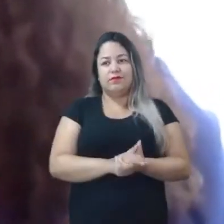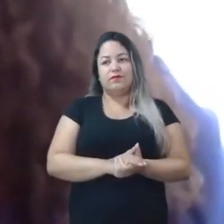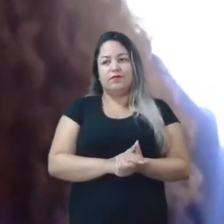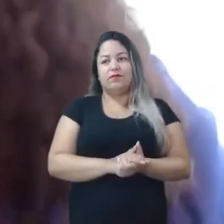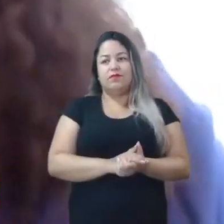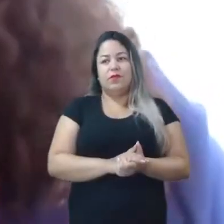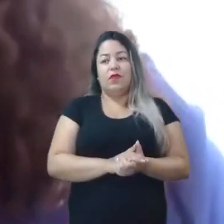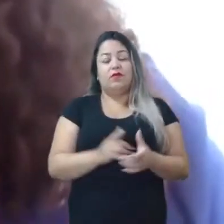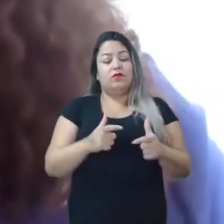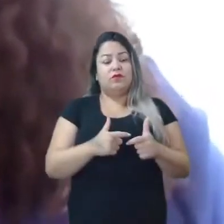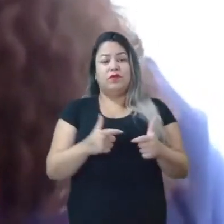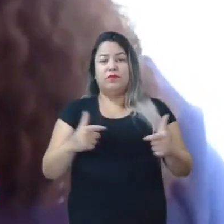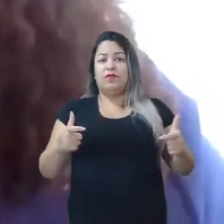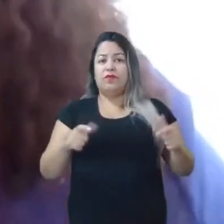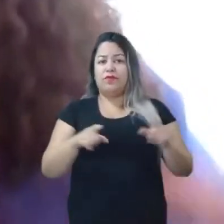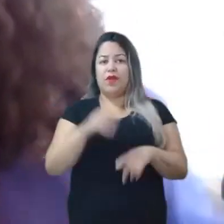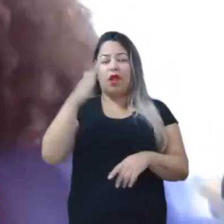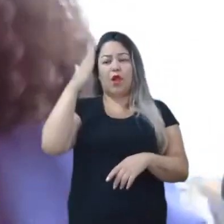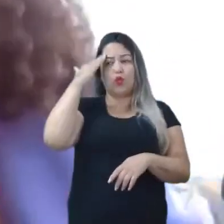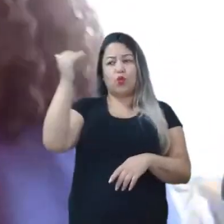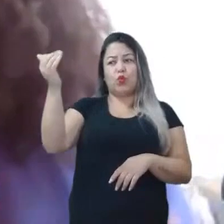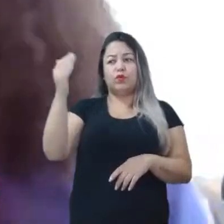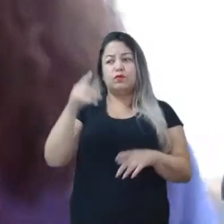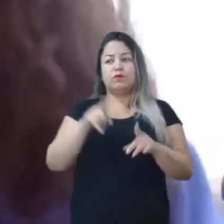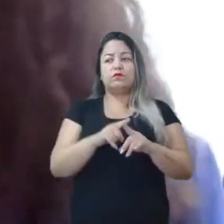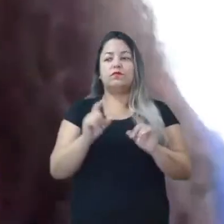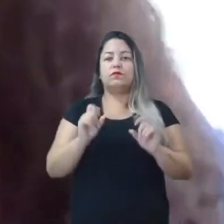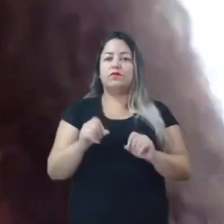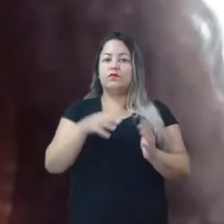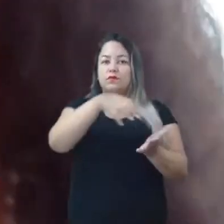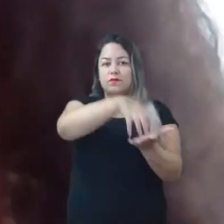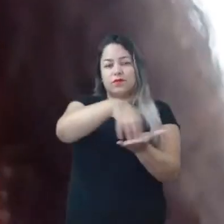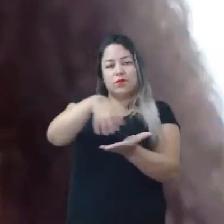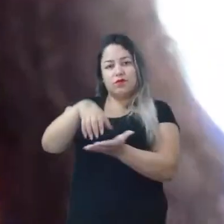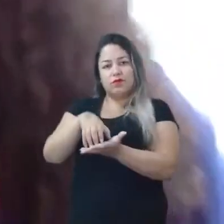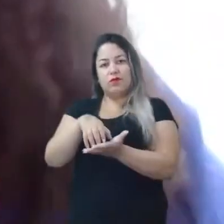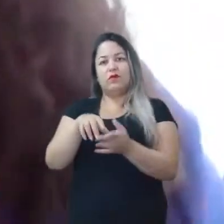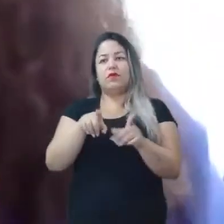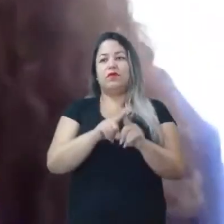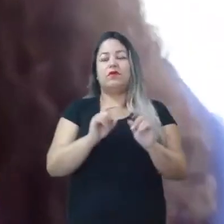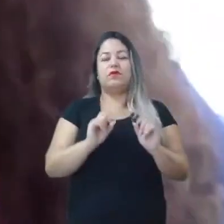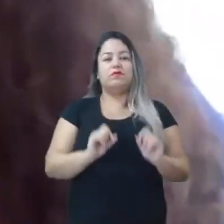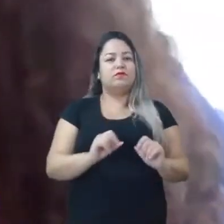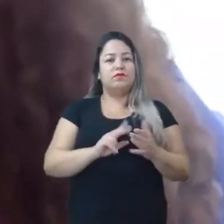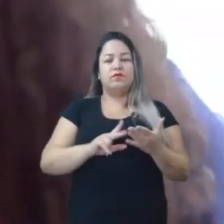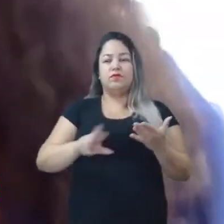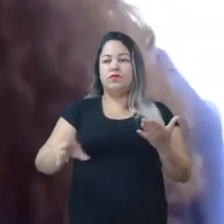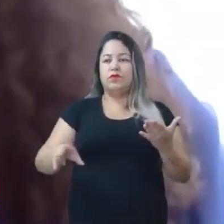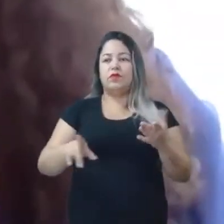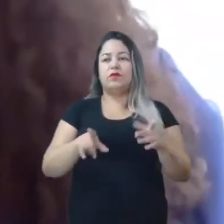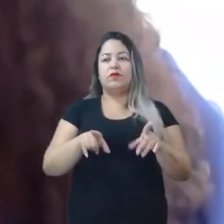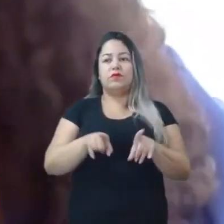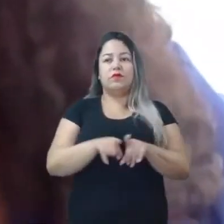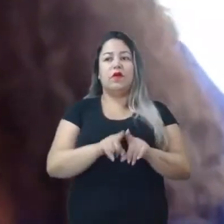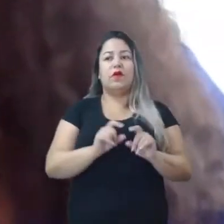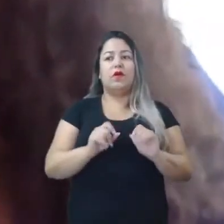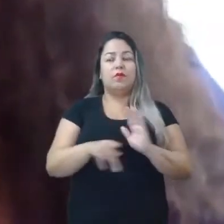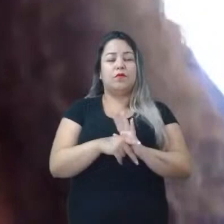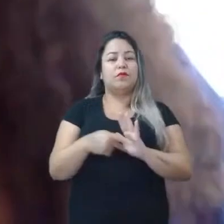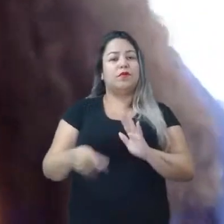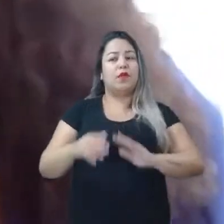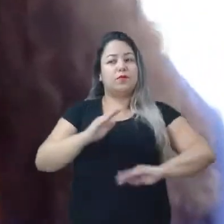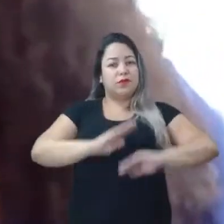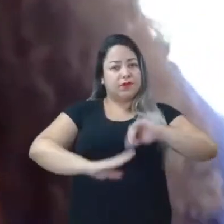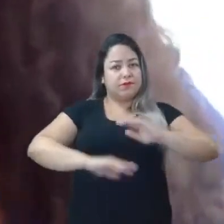e de ampliação da sabedoria dos territórios, do que vem das periferias e dos seus territórios na prática.